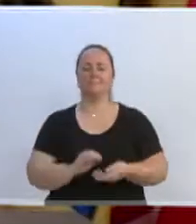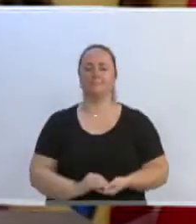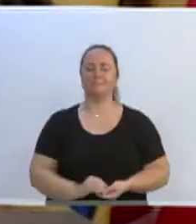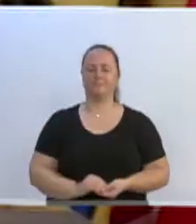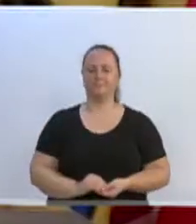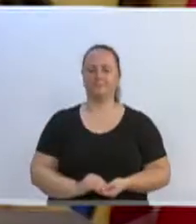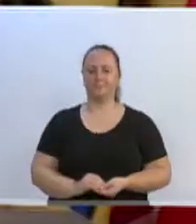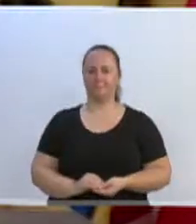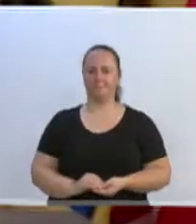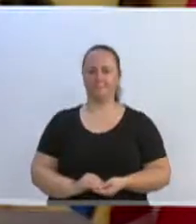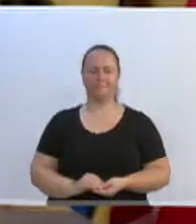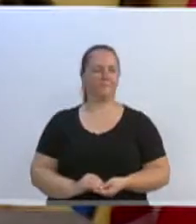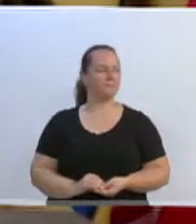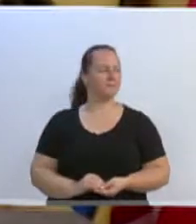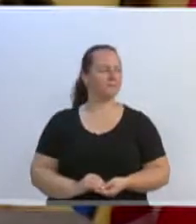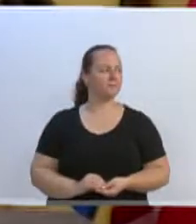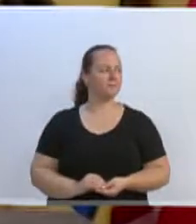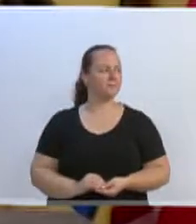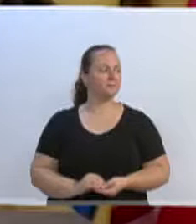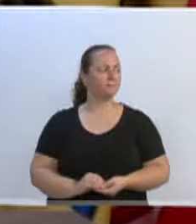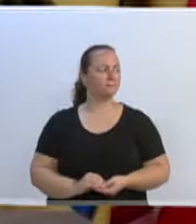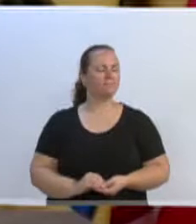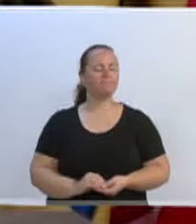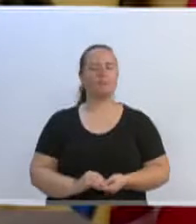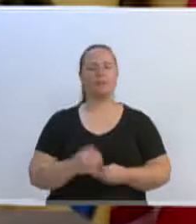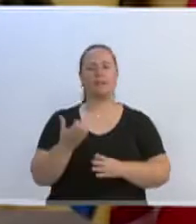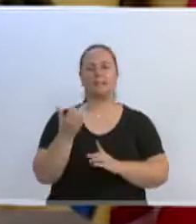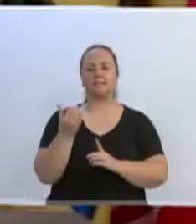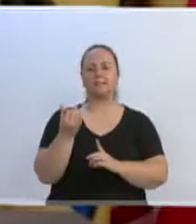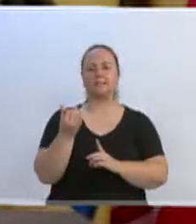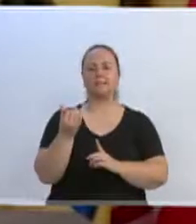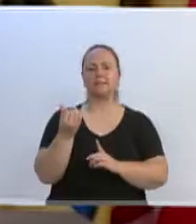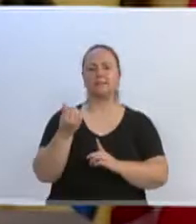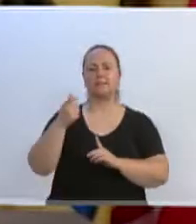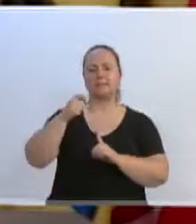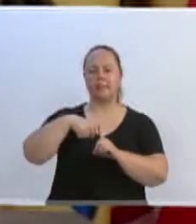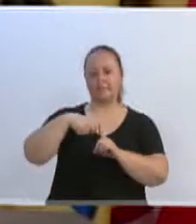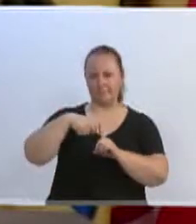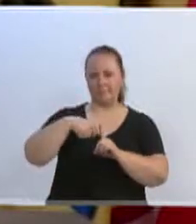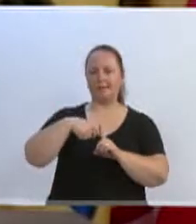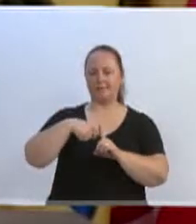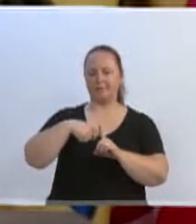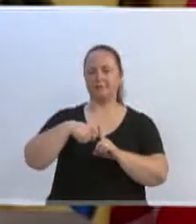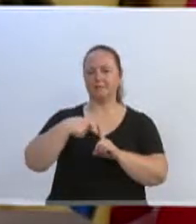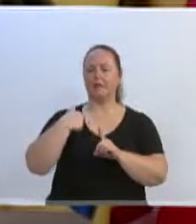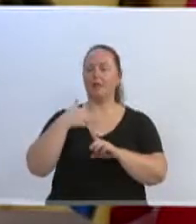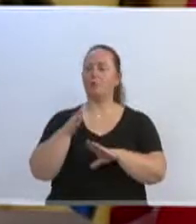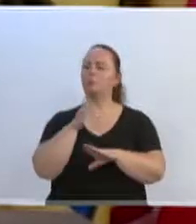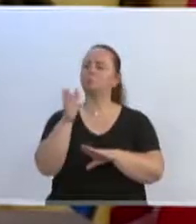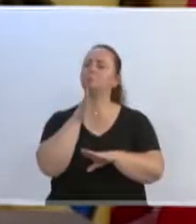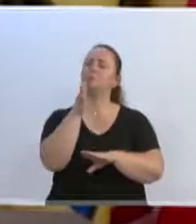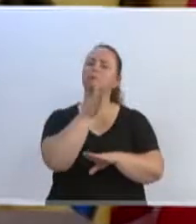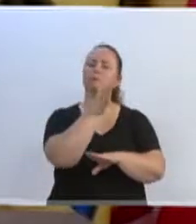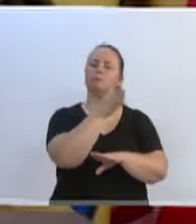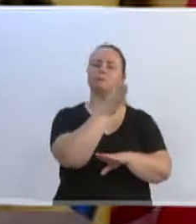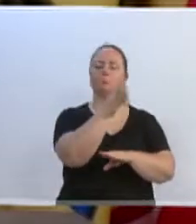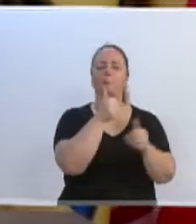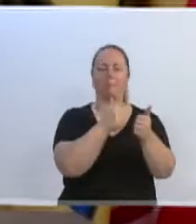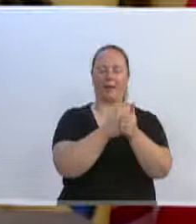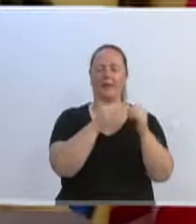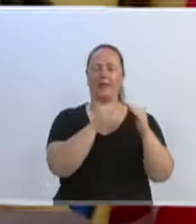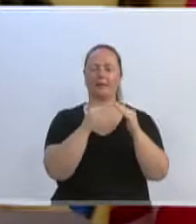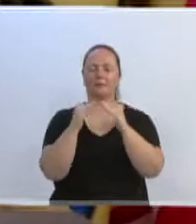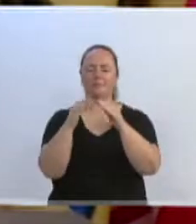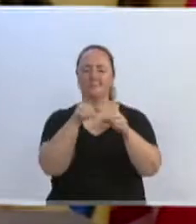jogadores neste primeiro seis meses de mandato eu aproveitei para visitar algumas cidades vizinhas até para poder conhecer